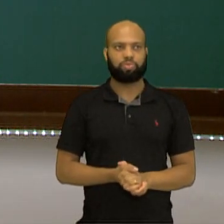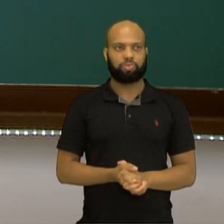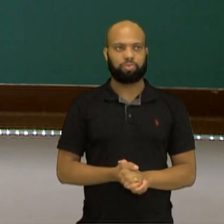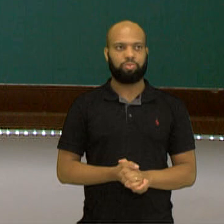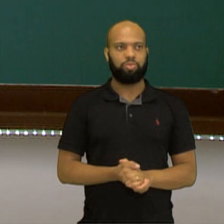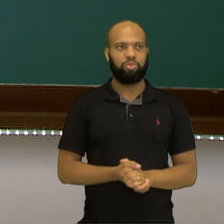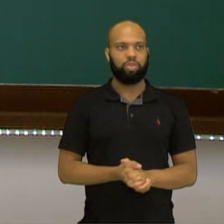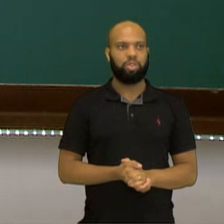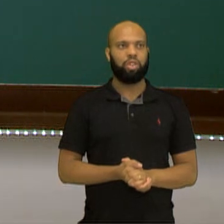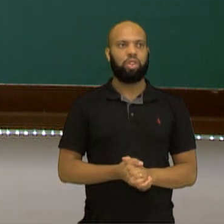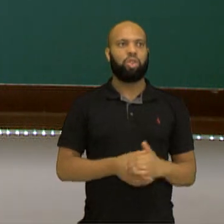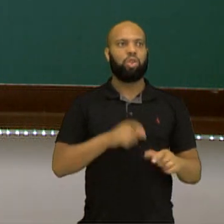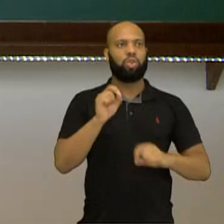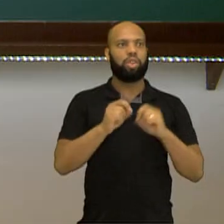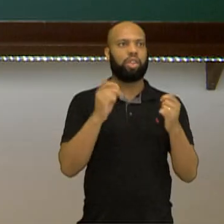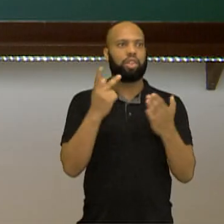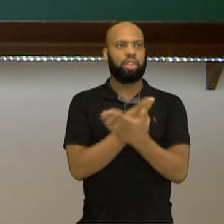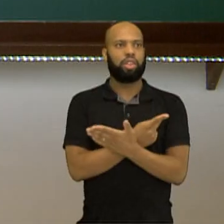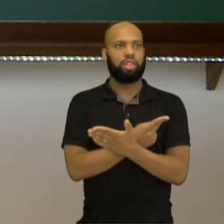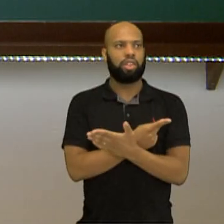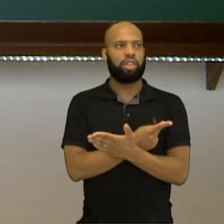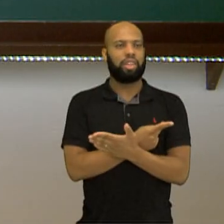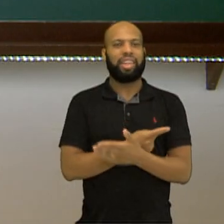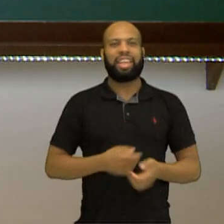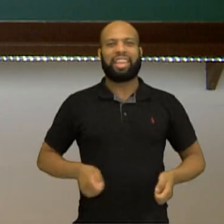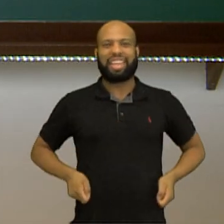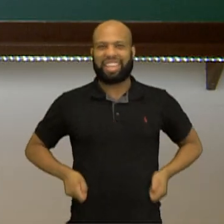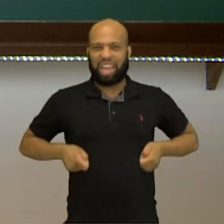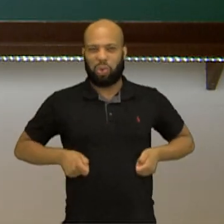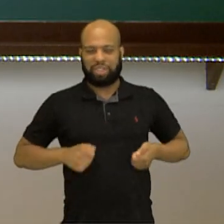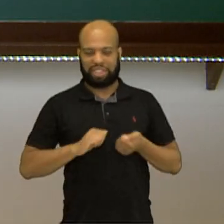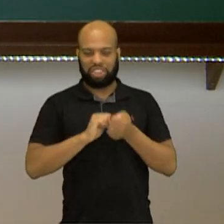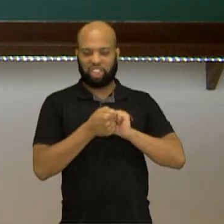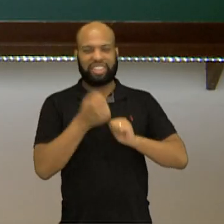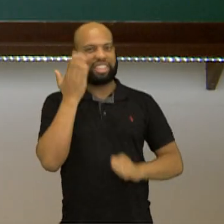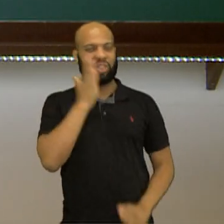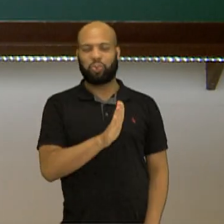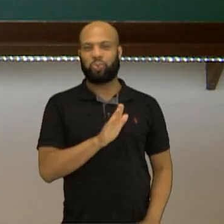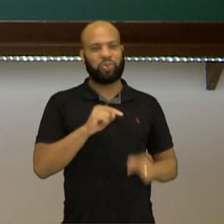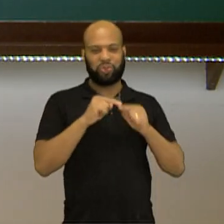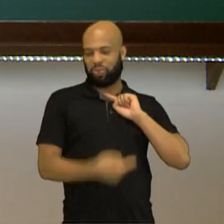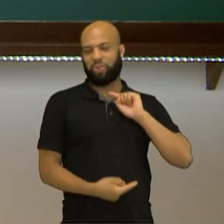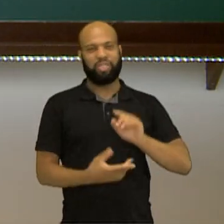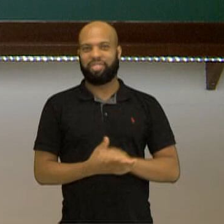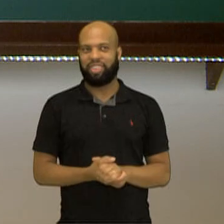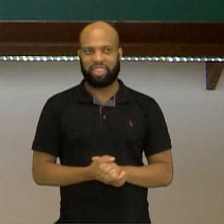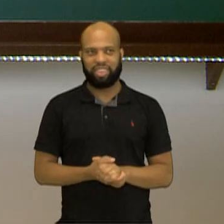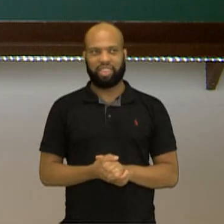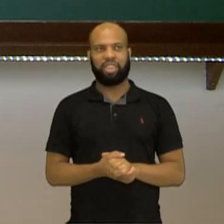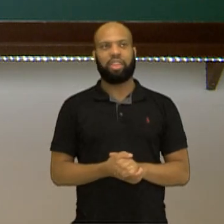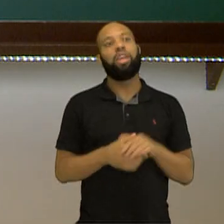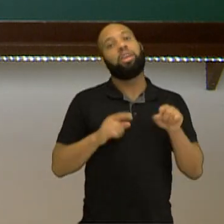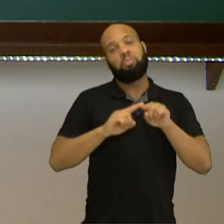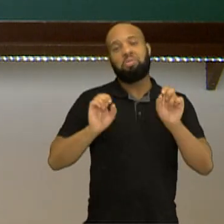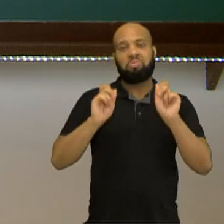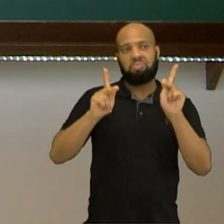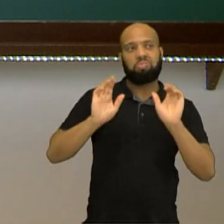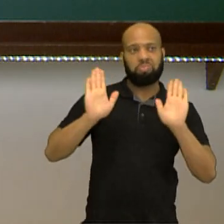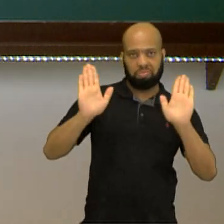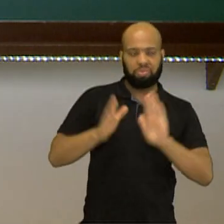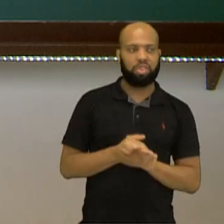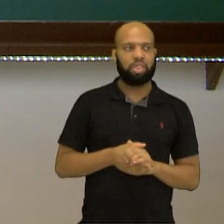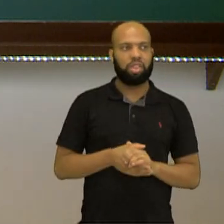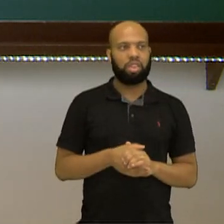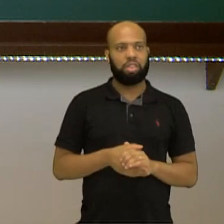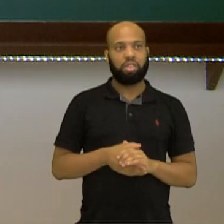coisa que está errada aqui é a calça jeans, né? Tinha que estar com uma calça mais tranquila, mas vamos lá, o importante é